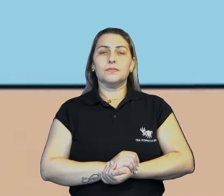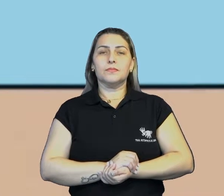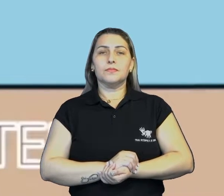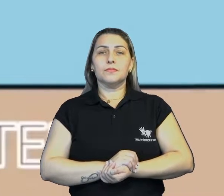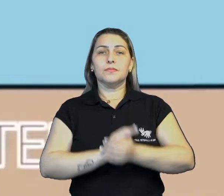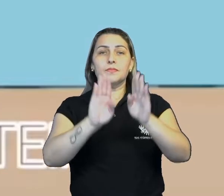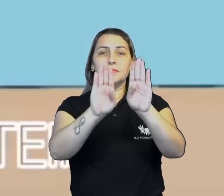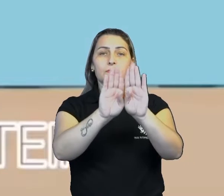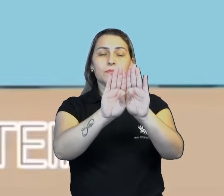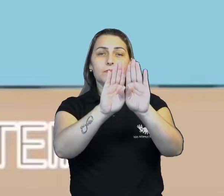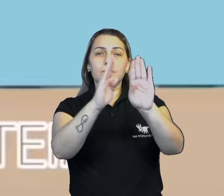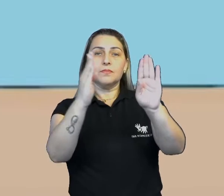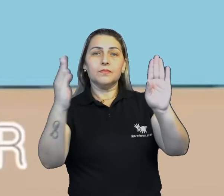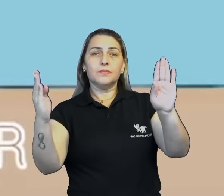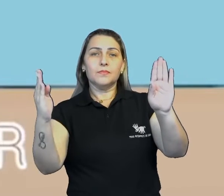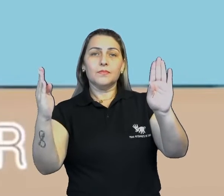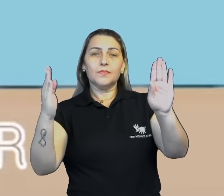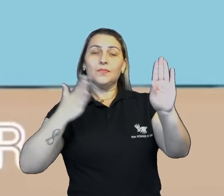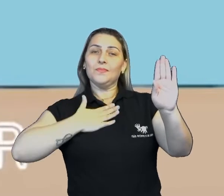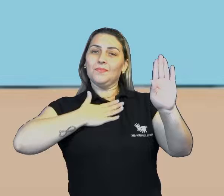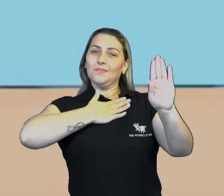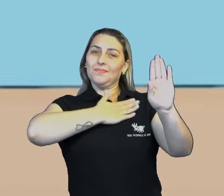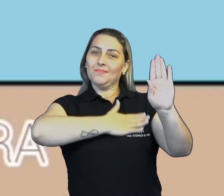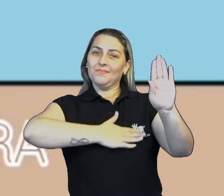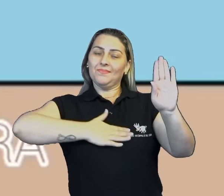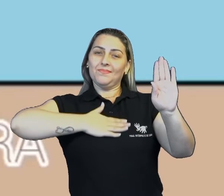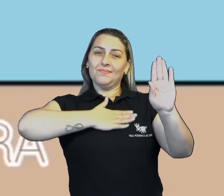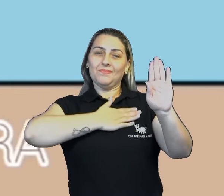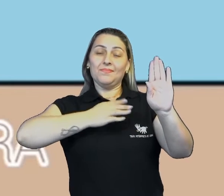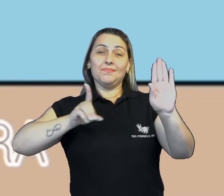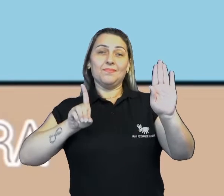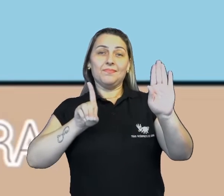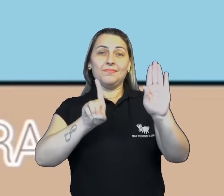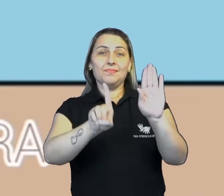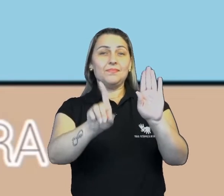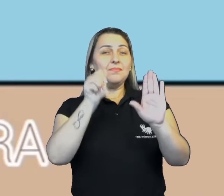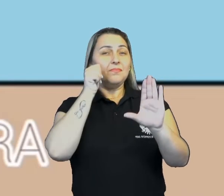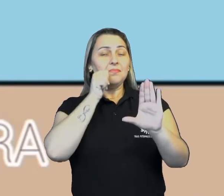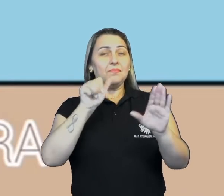Eu abro bem prazenteira para passar a cozinheira.